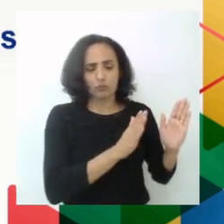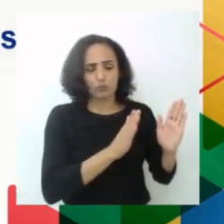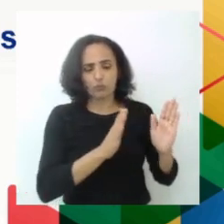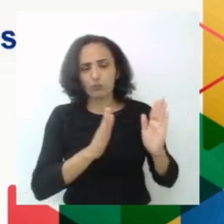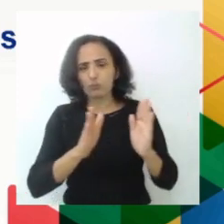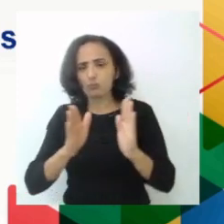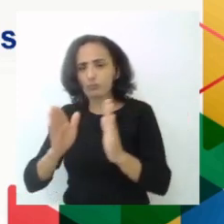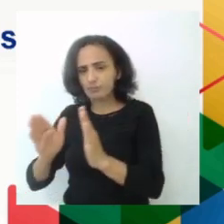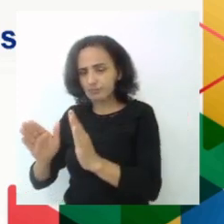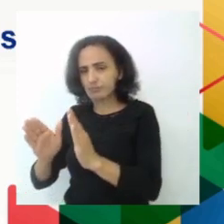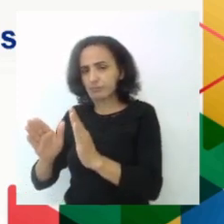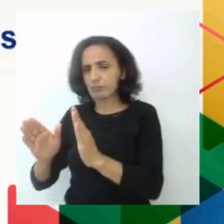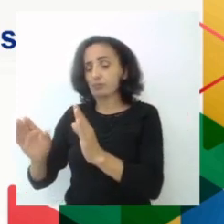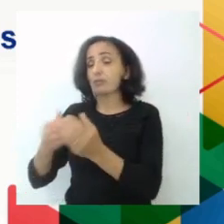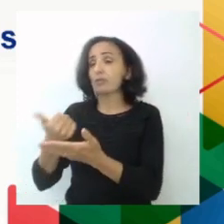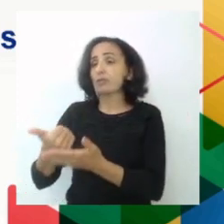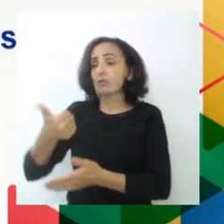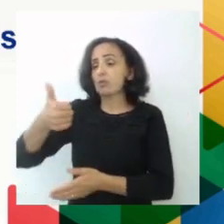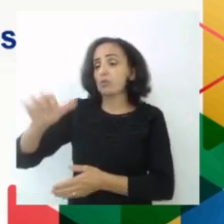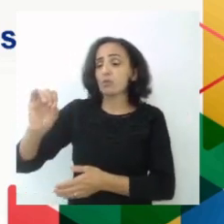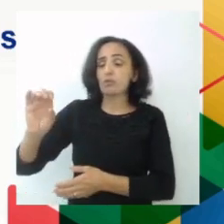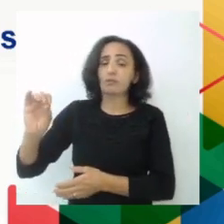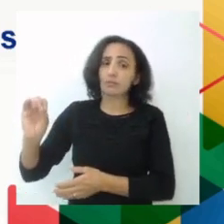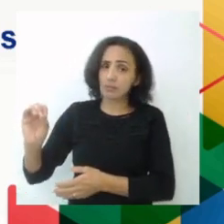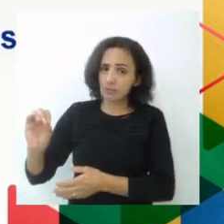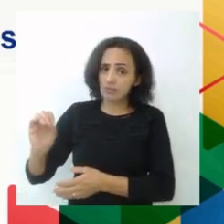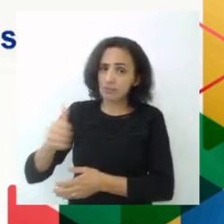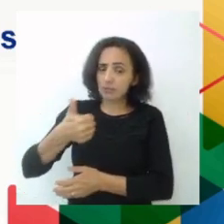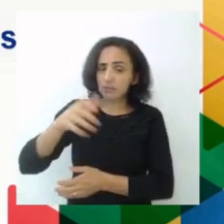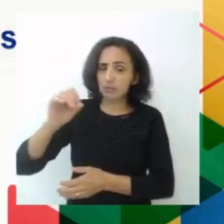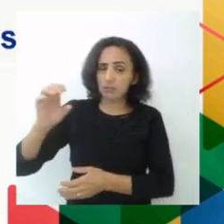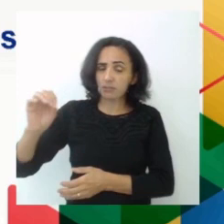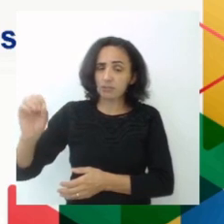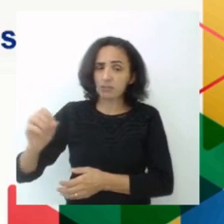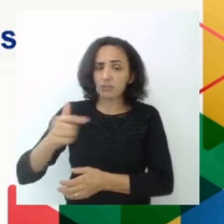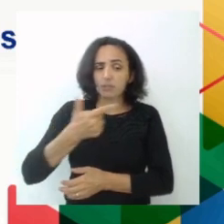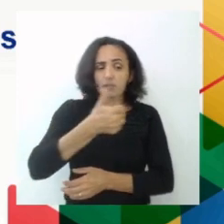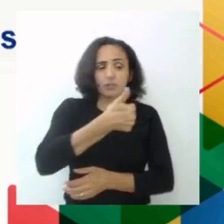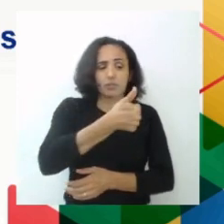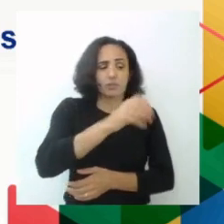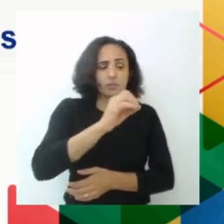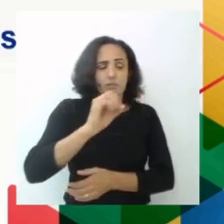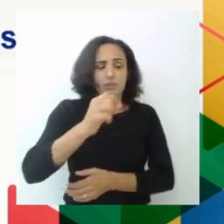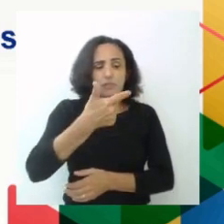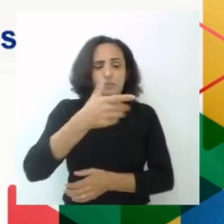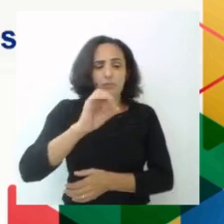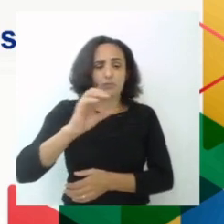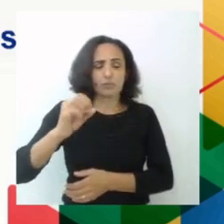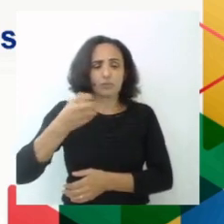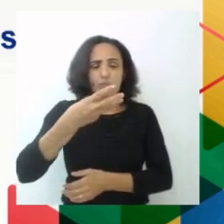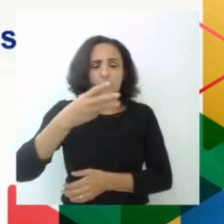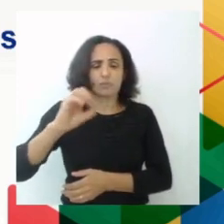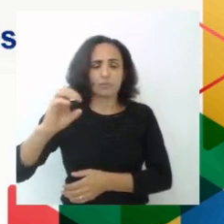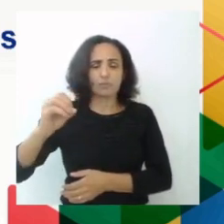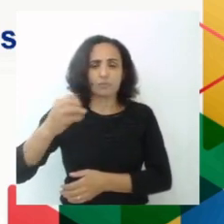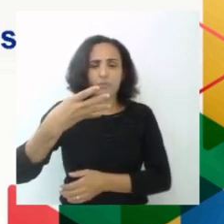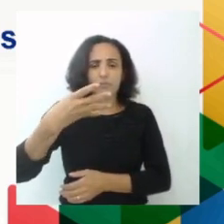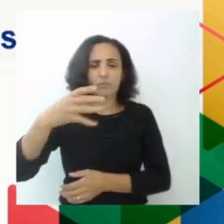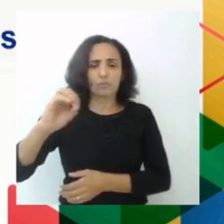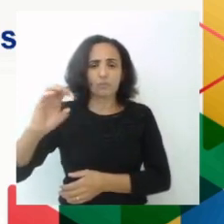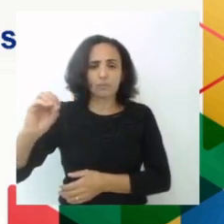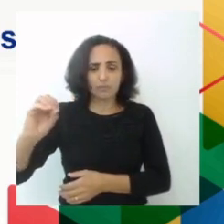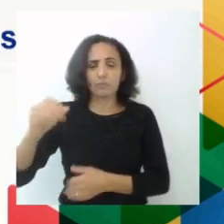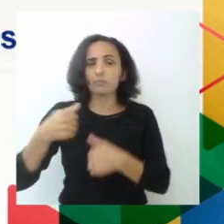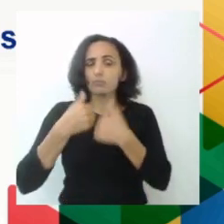valores aparecerão como centenas, como 100. Então vai ficar 100, 200, 300, 400. Eu multiplico por 6 porque